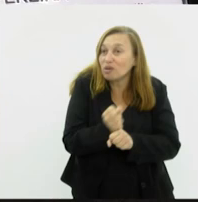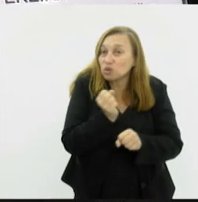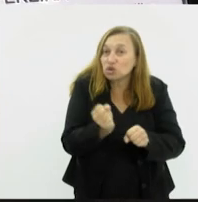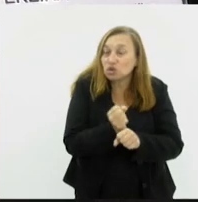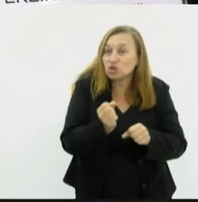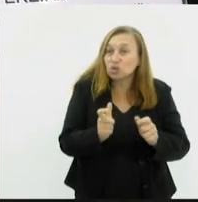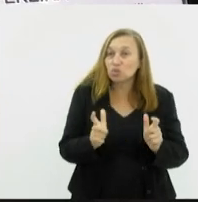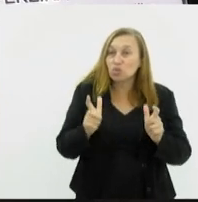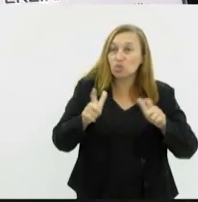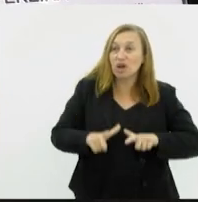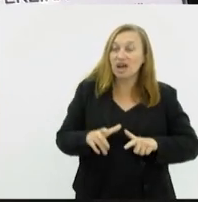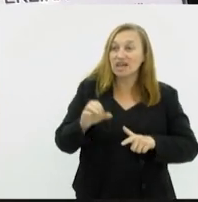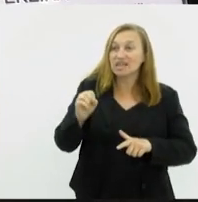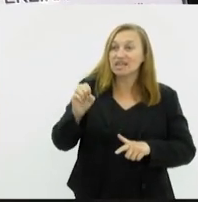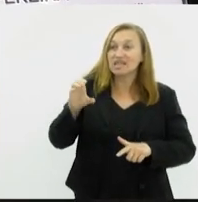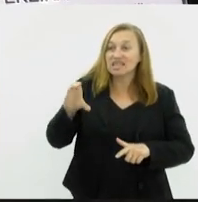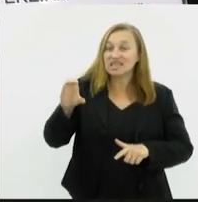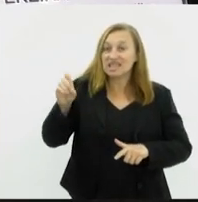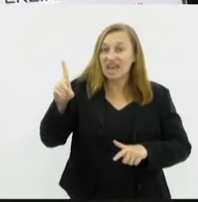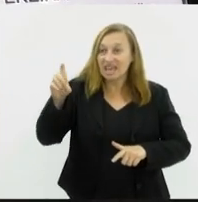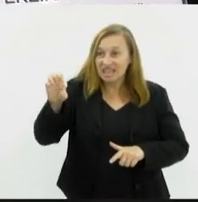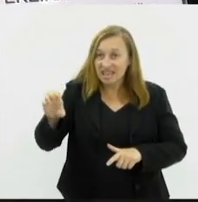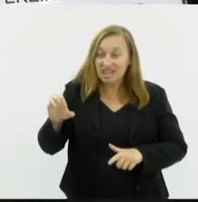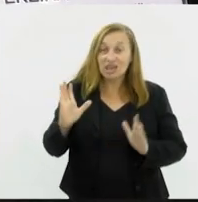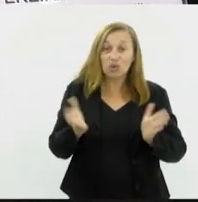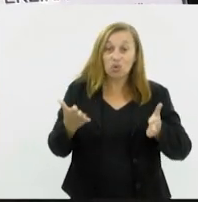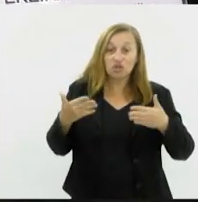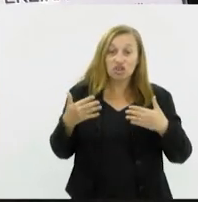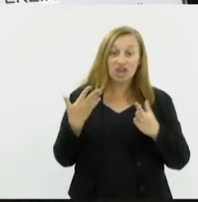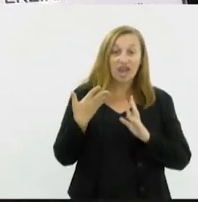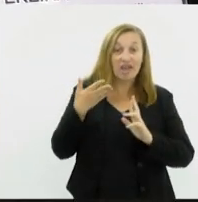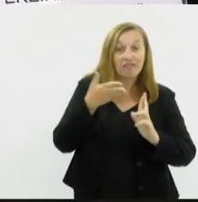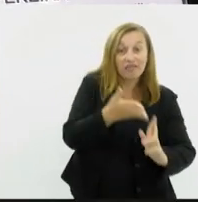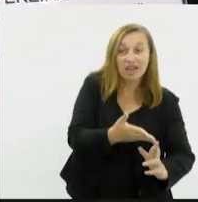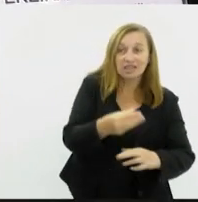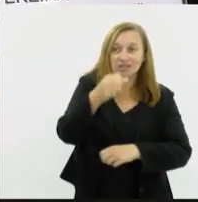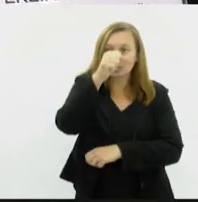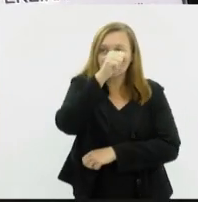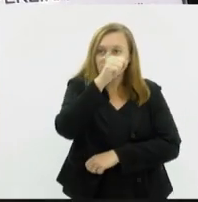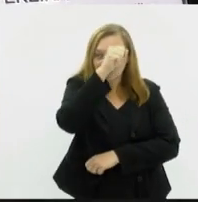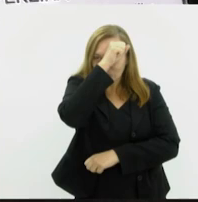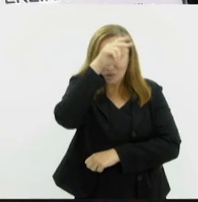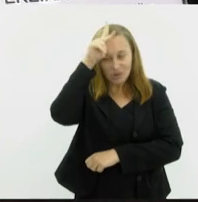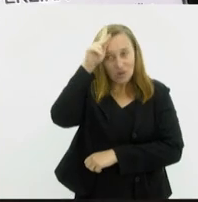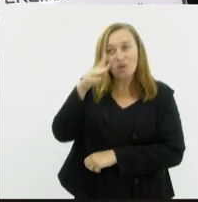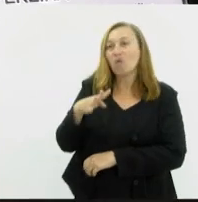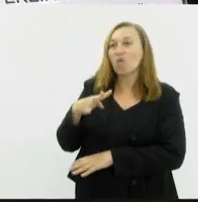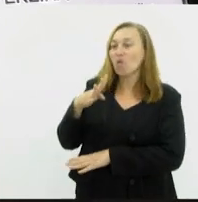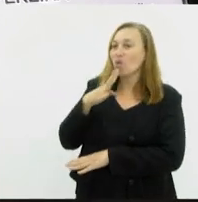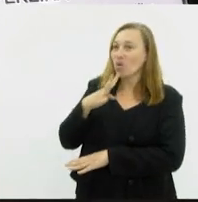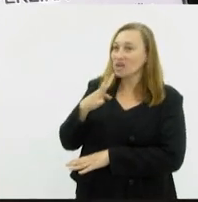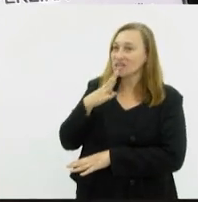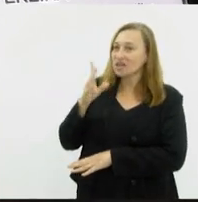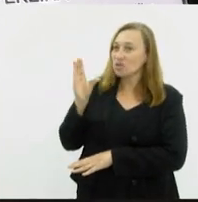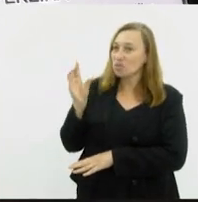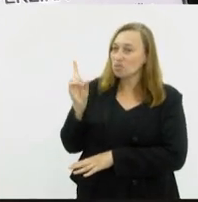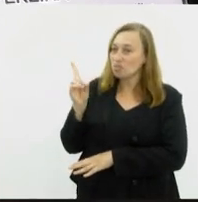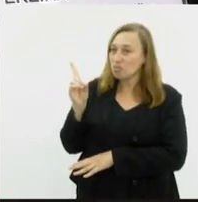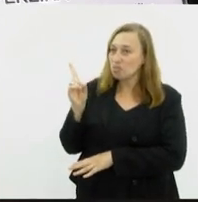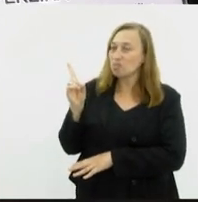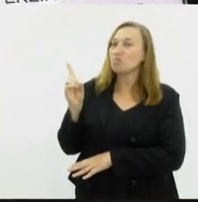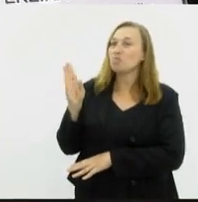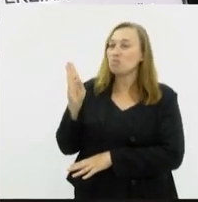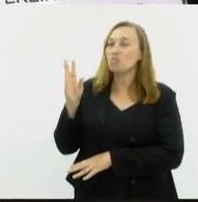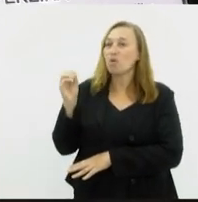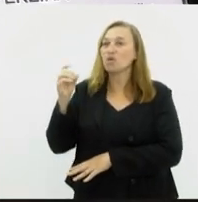todos conhecem lá, que hoje é referência no município, né? Eu encontrei o Bondinho me pegou pelas mãos, na época o